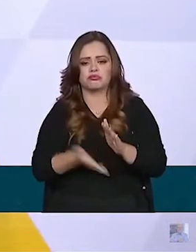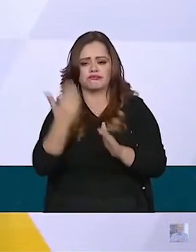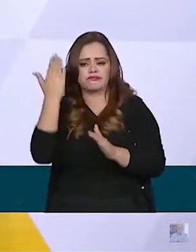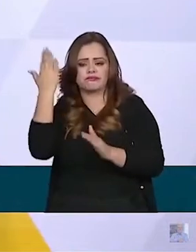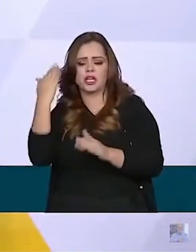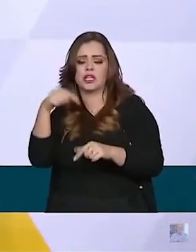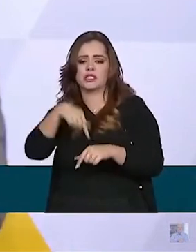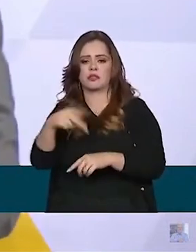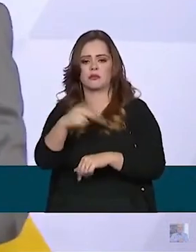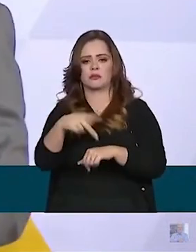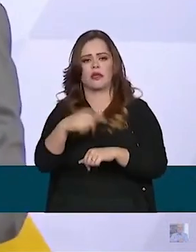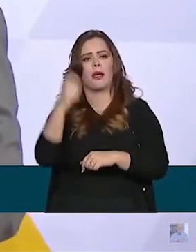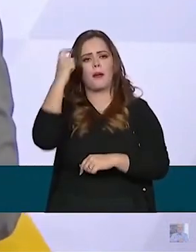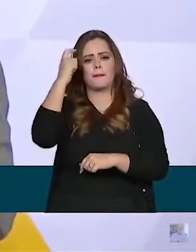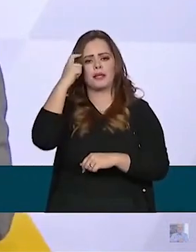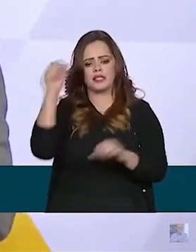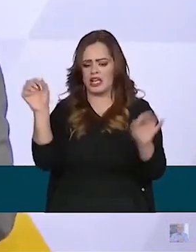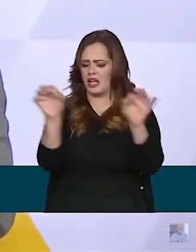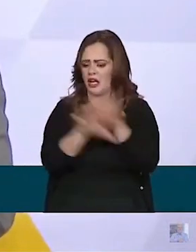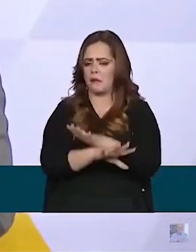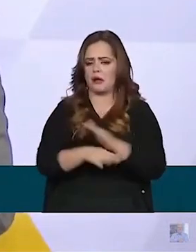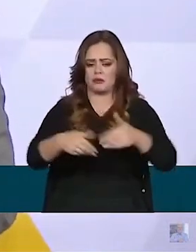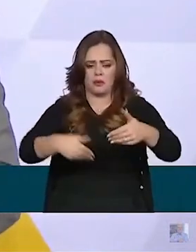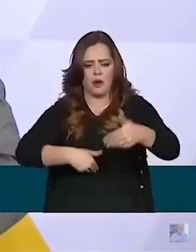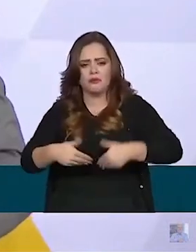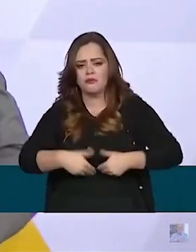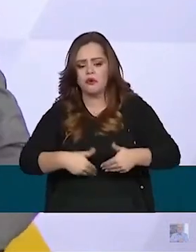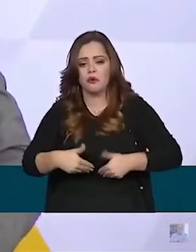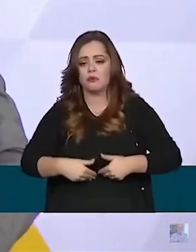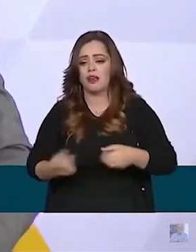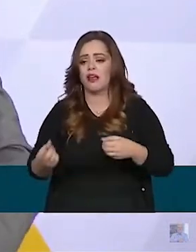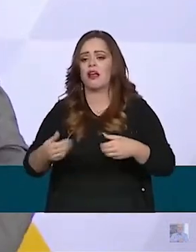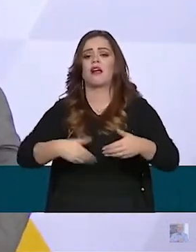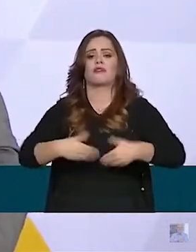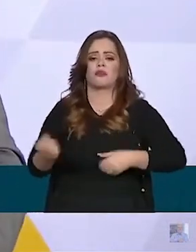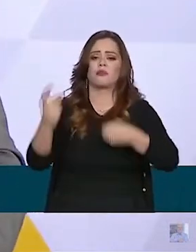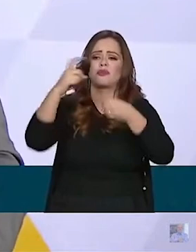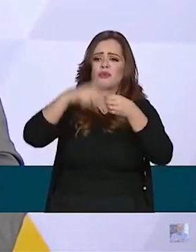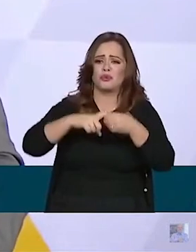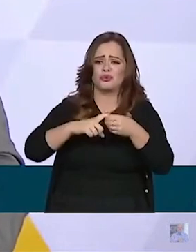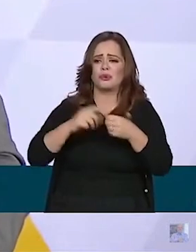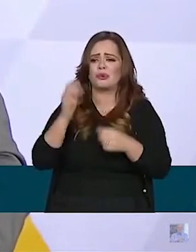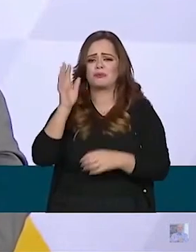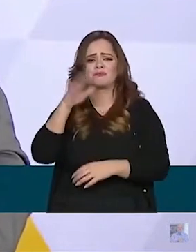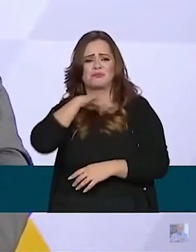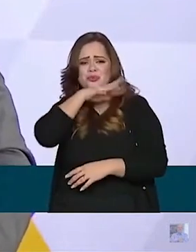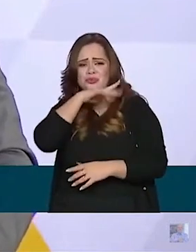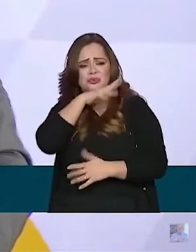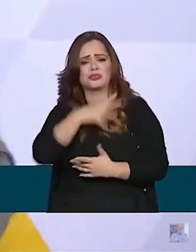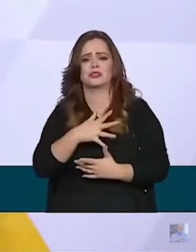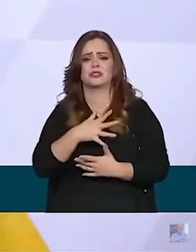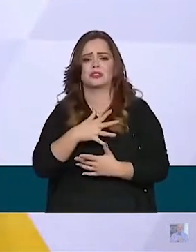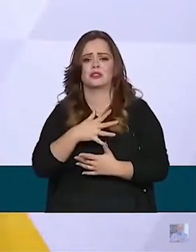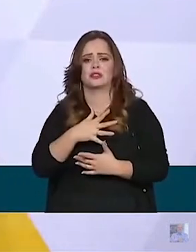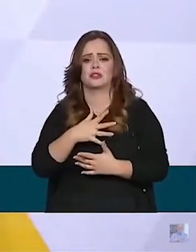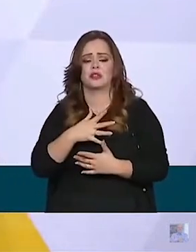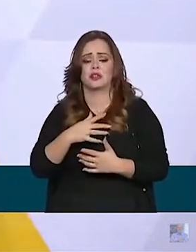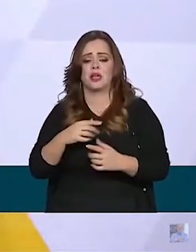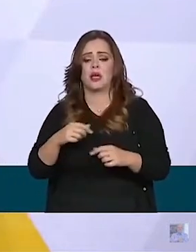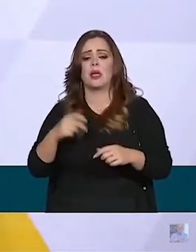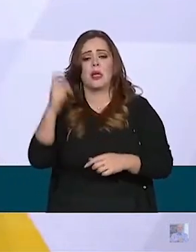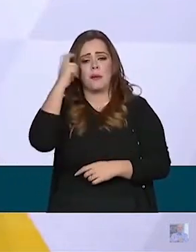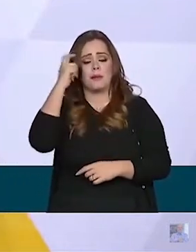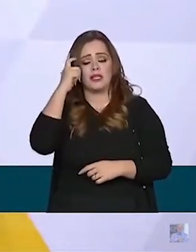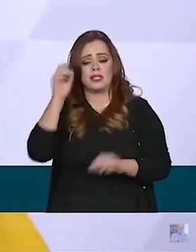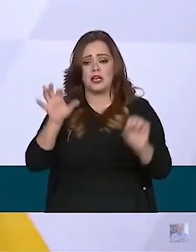Eu pensei que a gente tinha acabado com a fome voltou mais violenta. Eu pensei que a gente